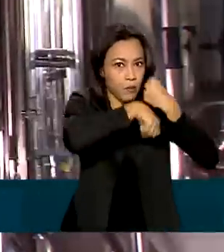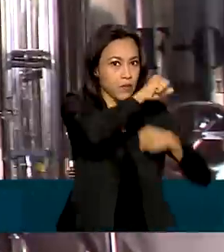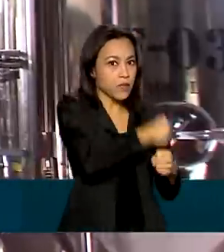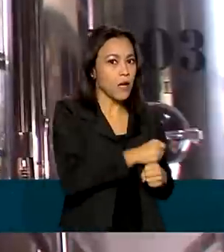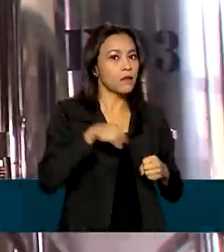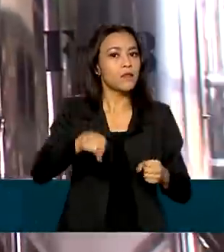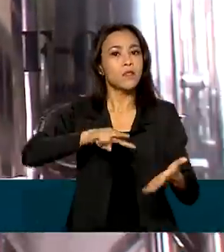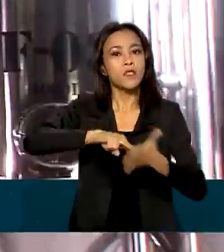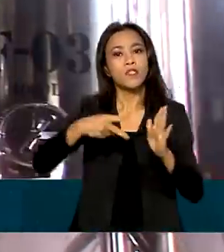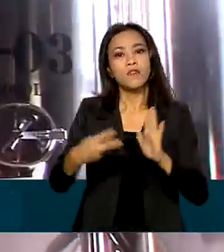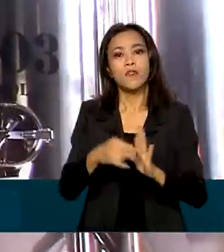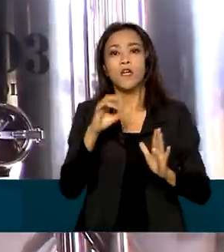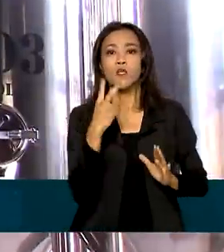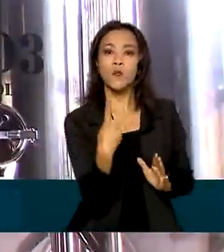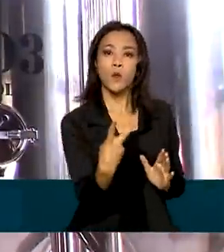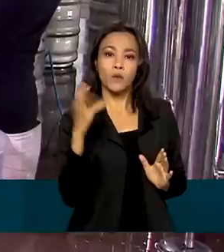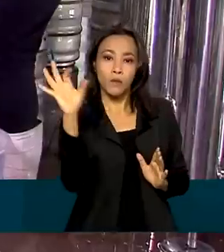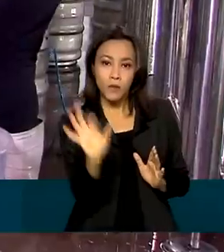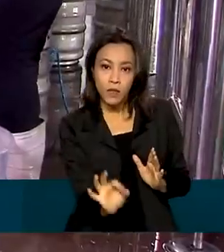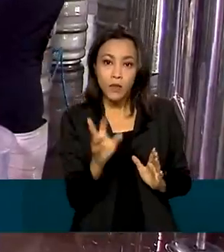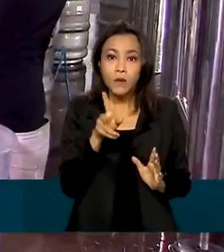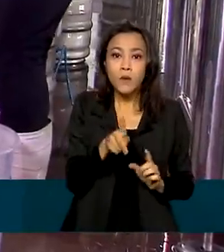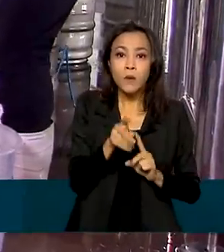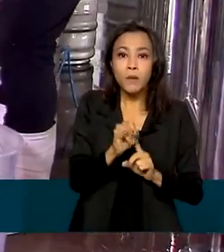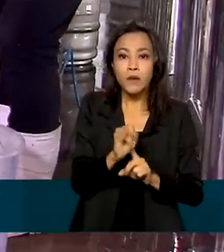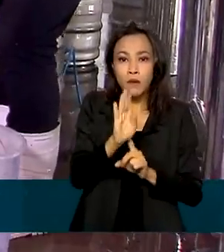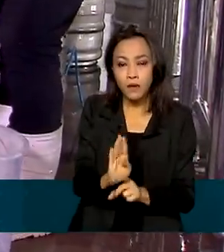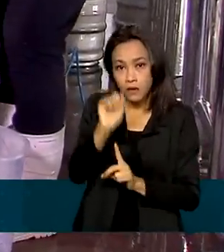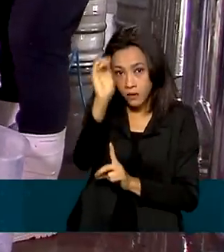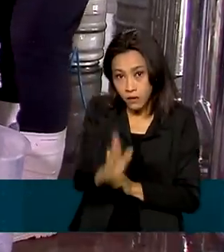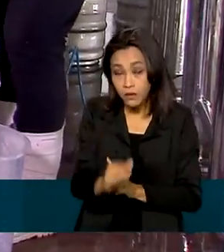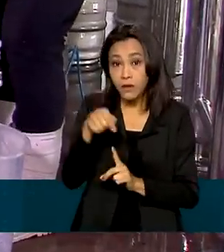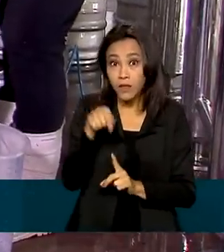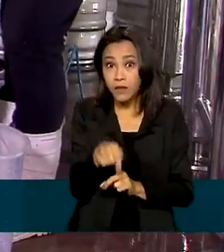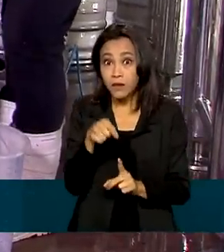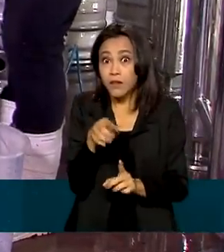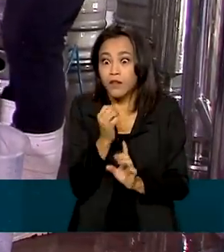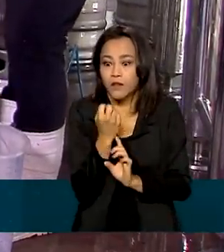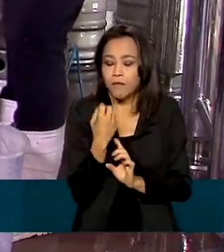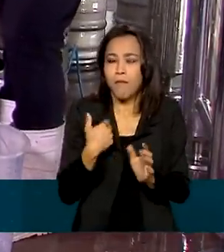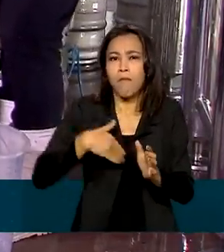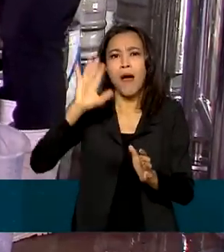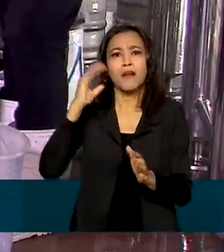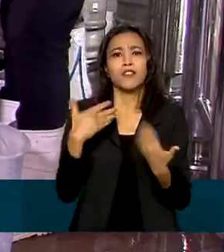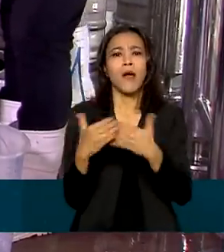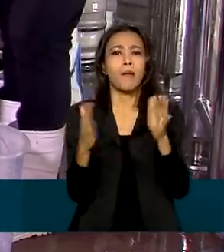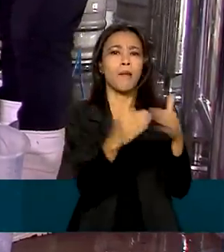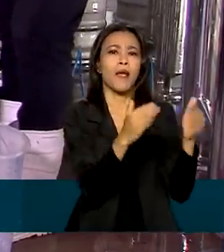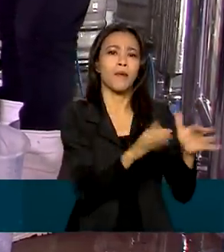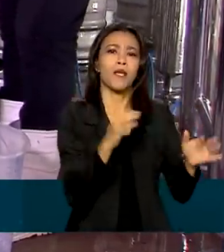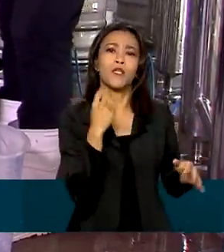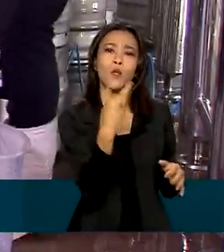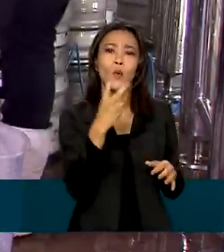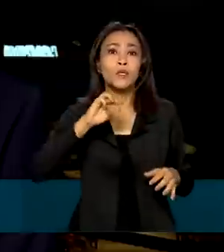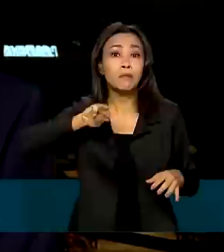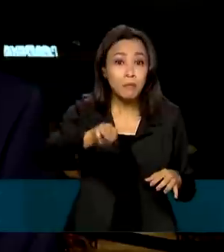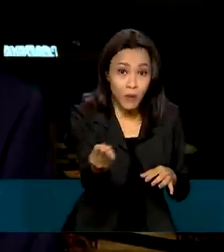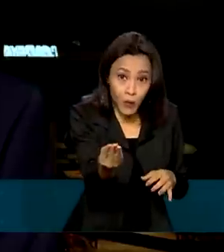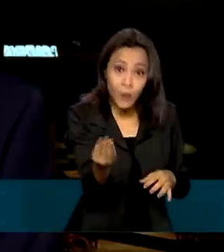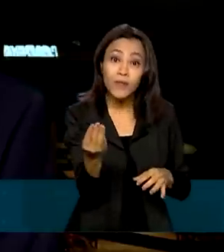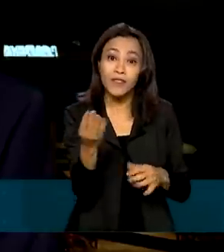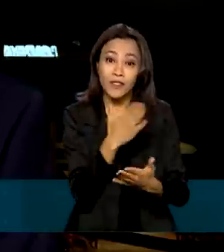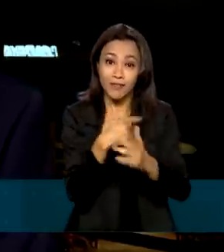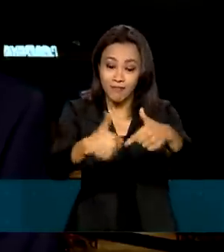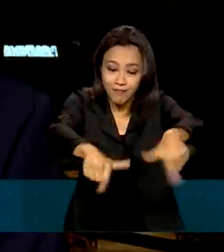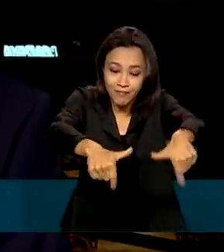2% do PIB do país além de gerar mais de 2 milhões de empregos diretos e indiretos